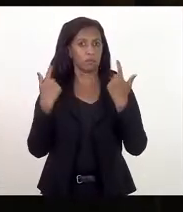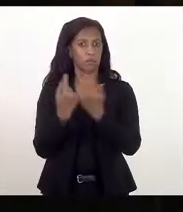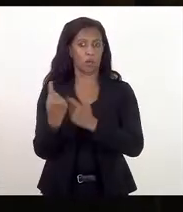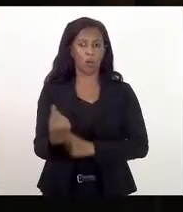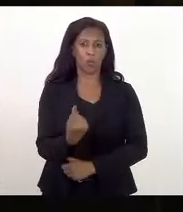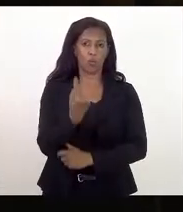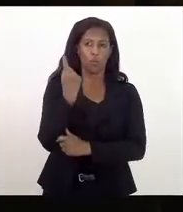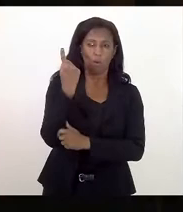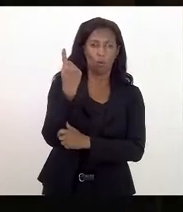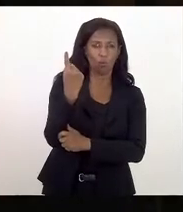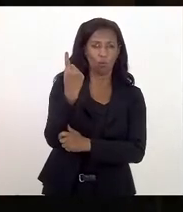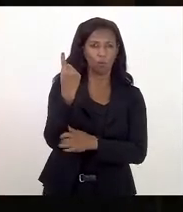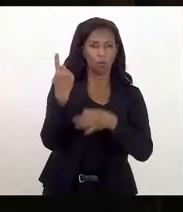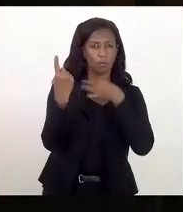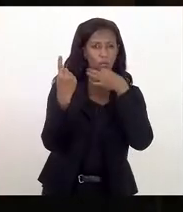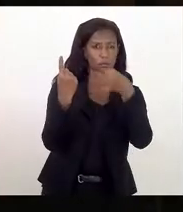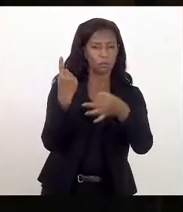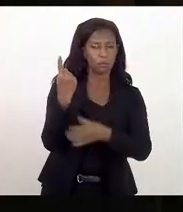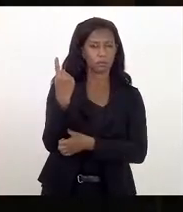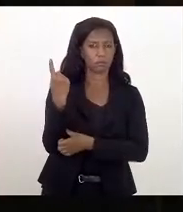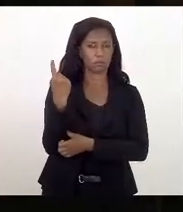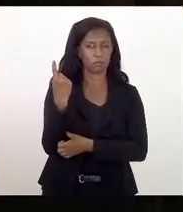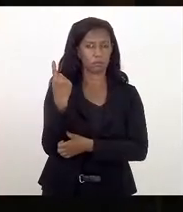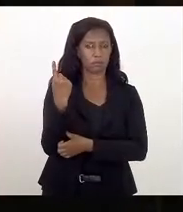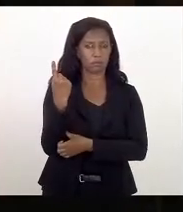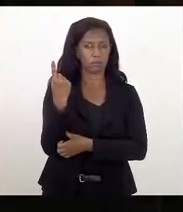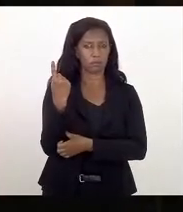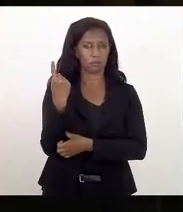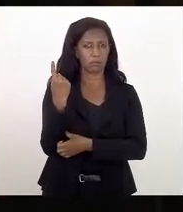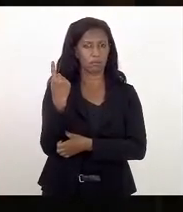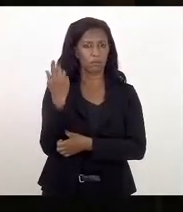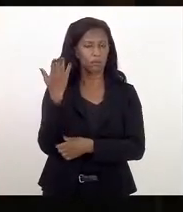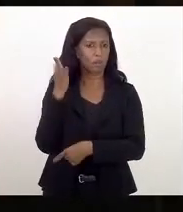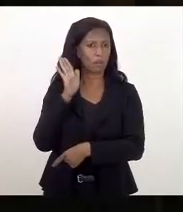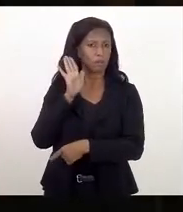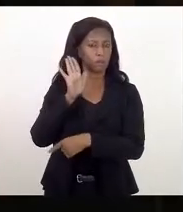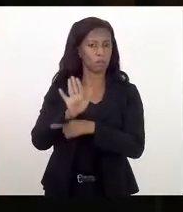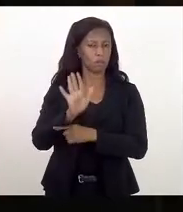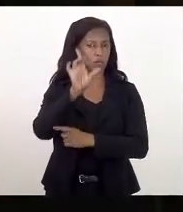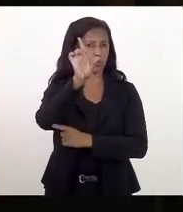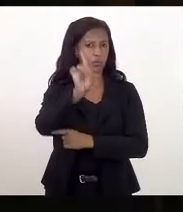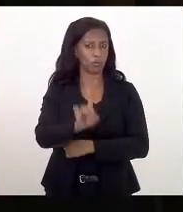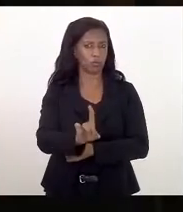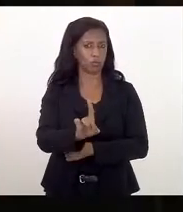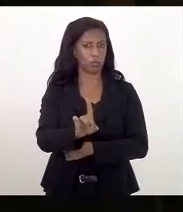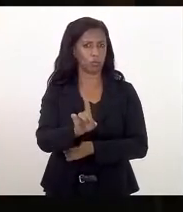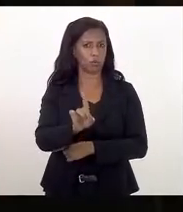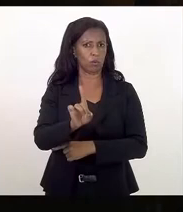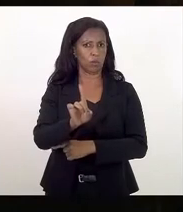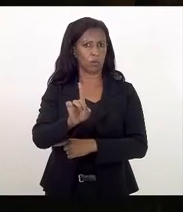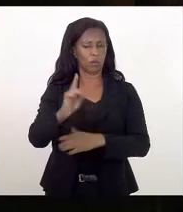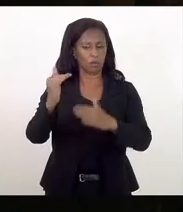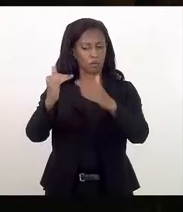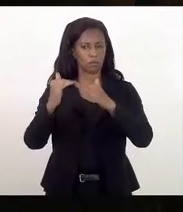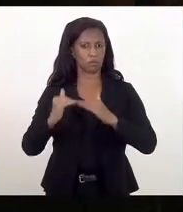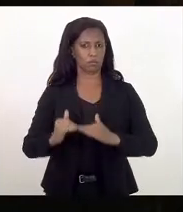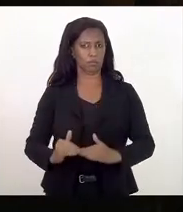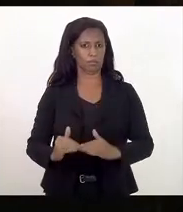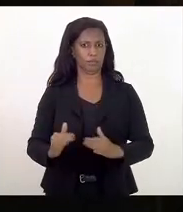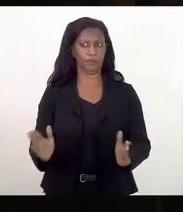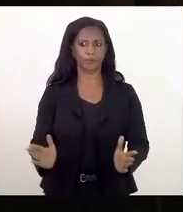única só bandeira, a defesa do direito dos menos favorecidos.